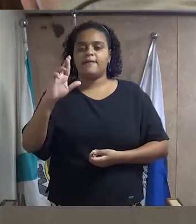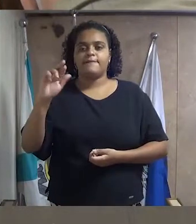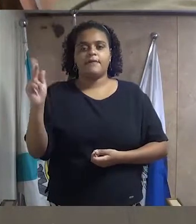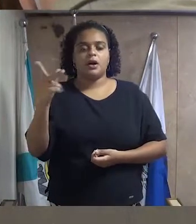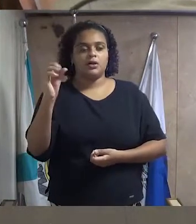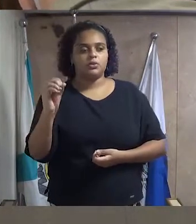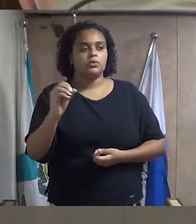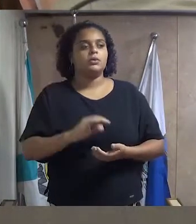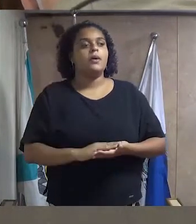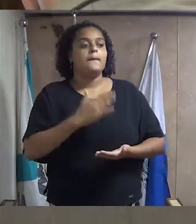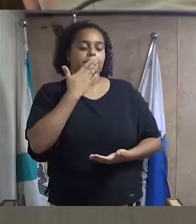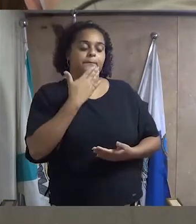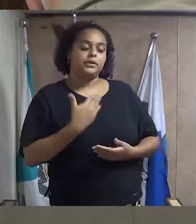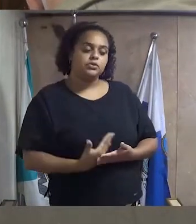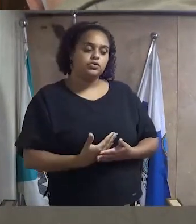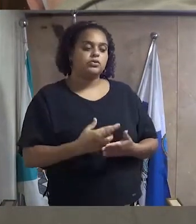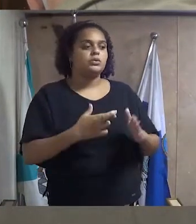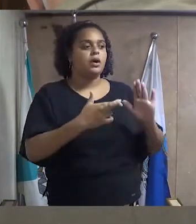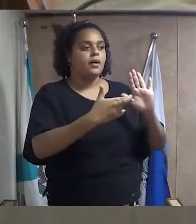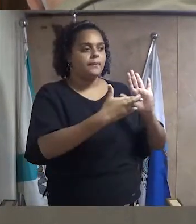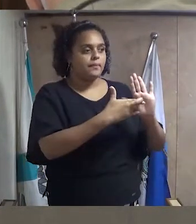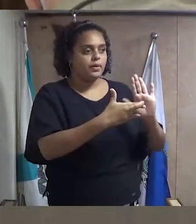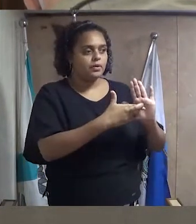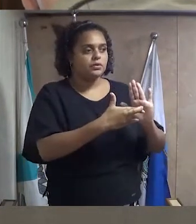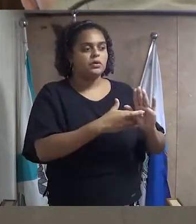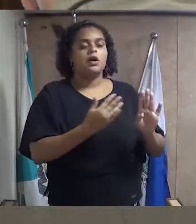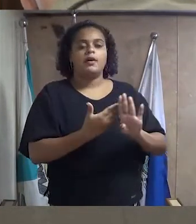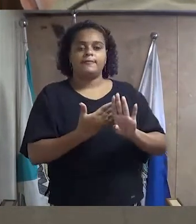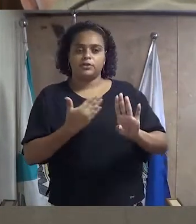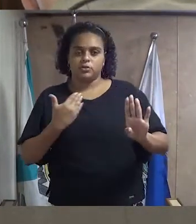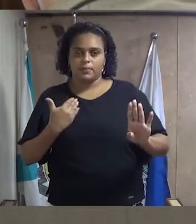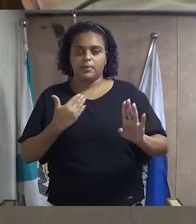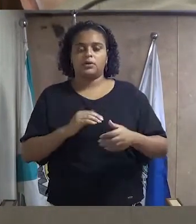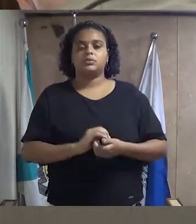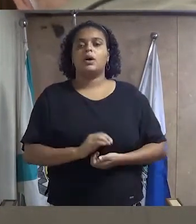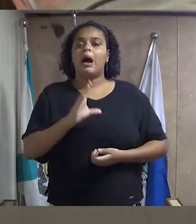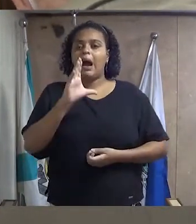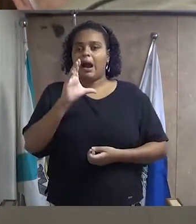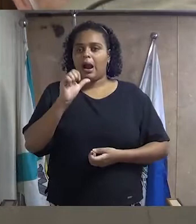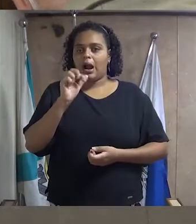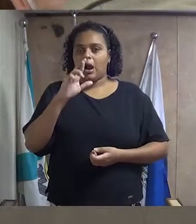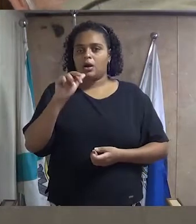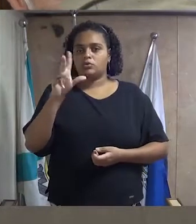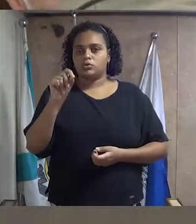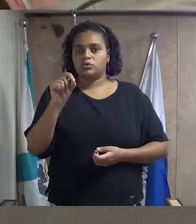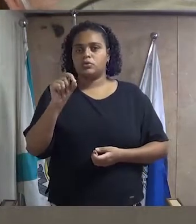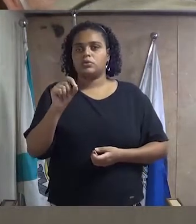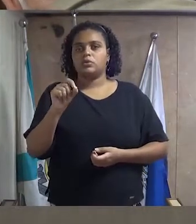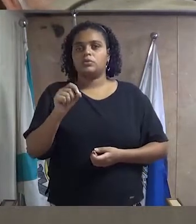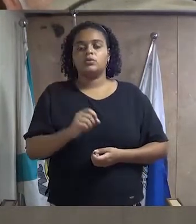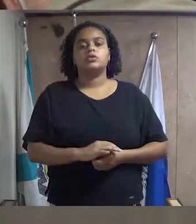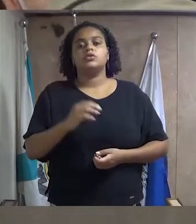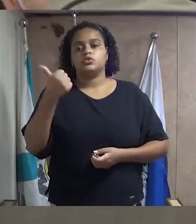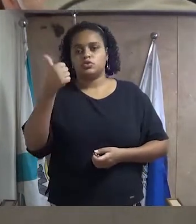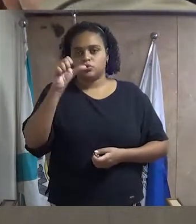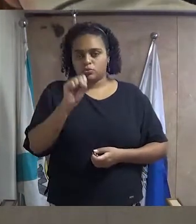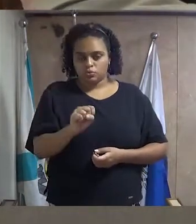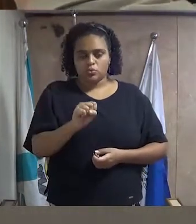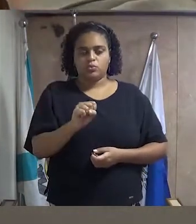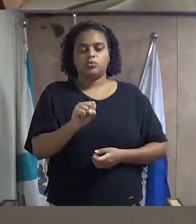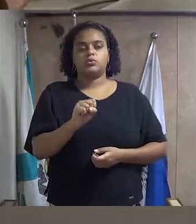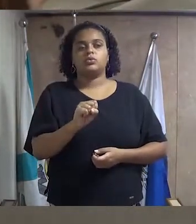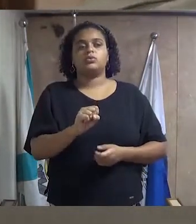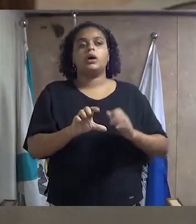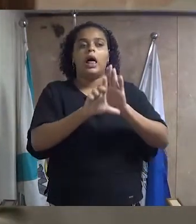Carvalho Monteiro, requerendo à mesa regimentalmente o seu afastamento do cargo de vereador, de acordo com o